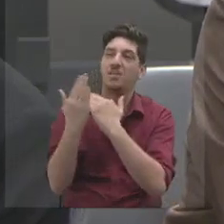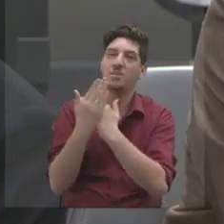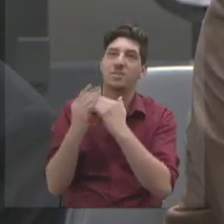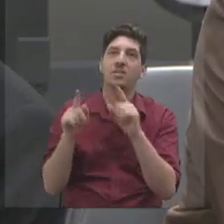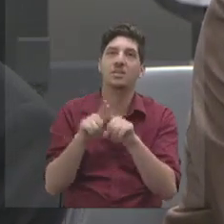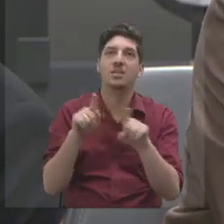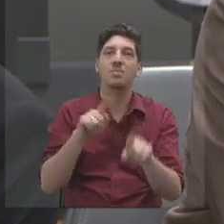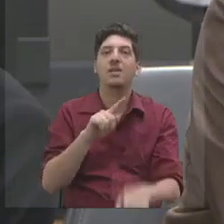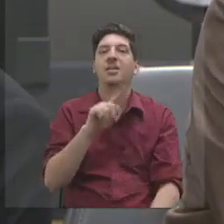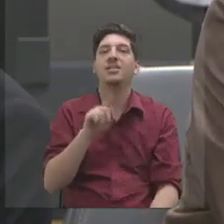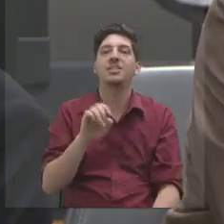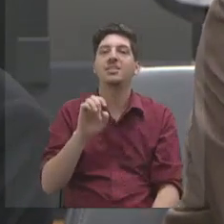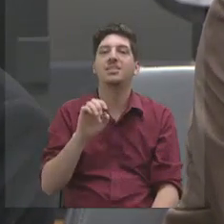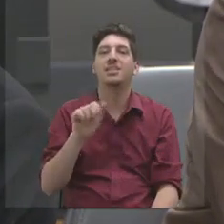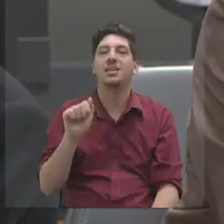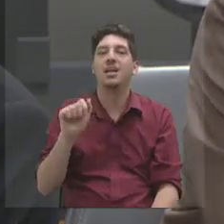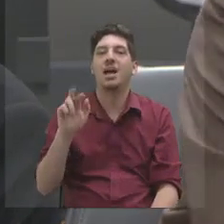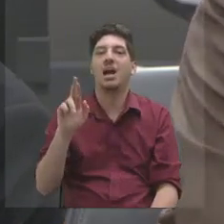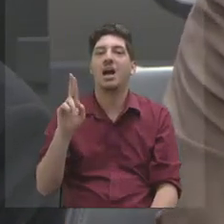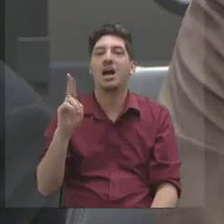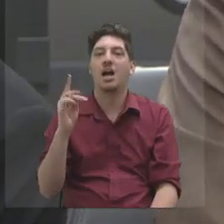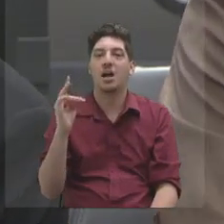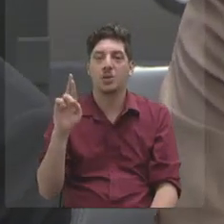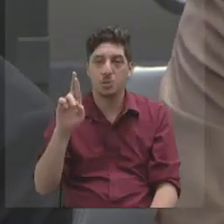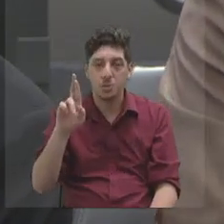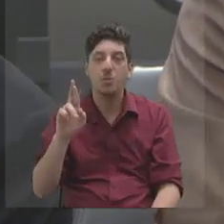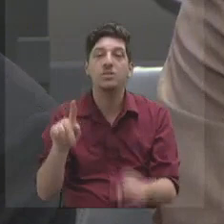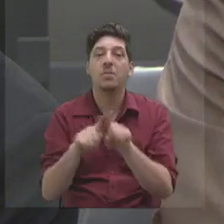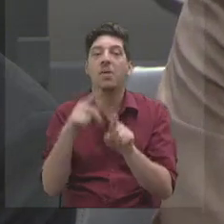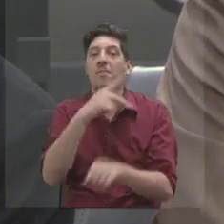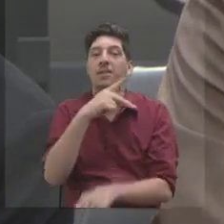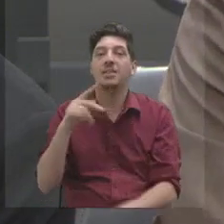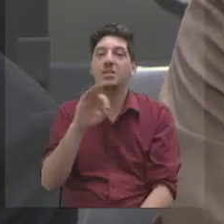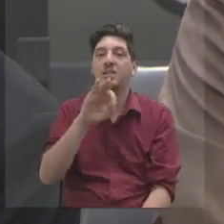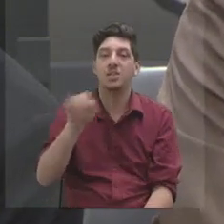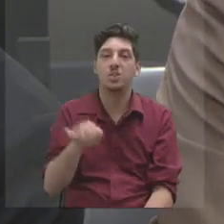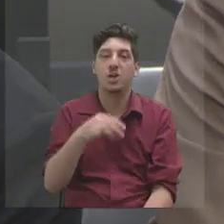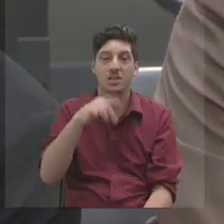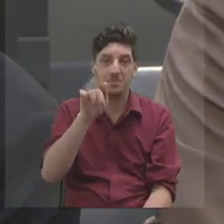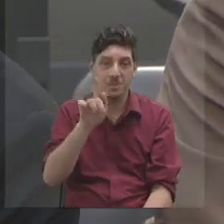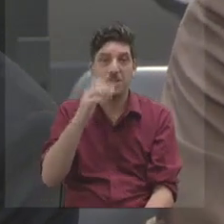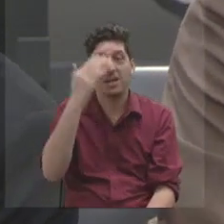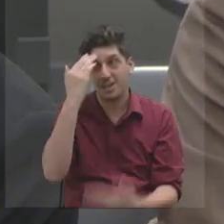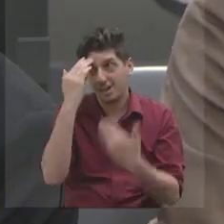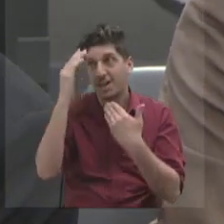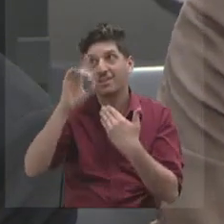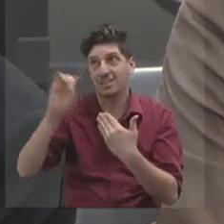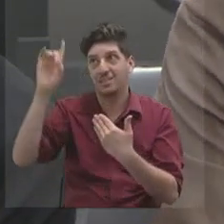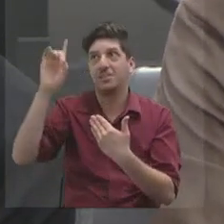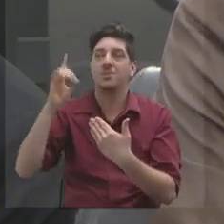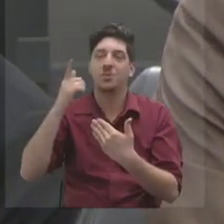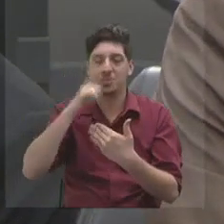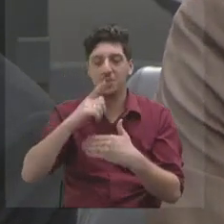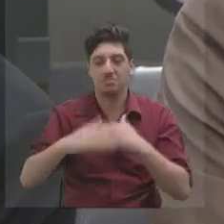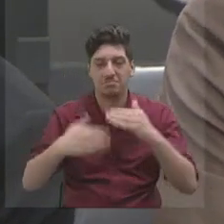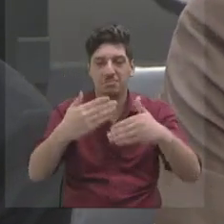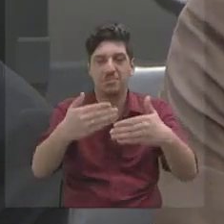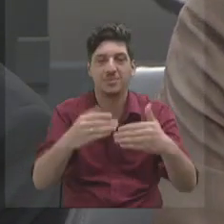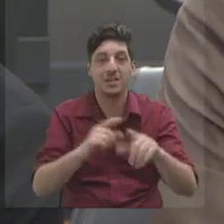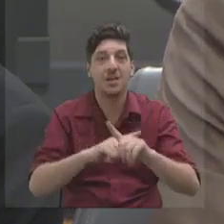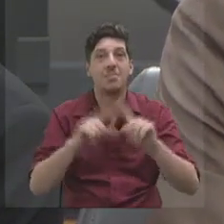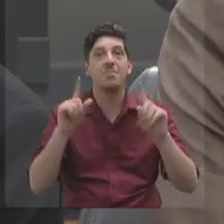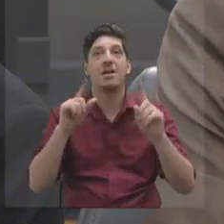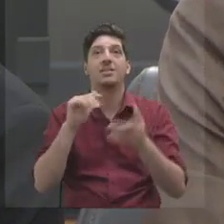do TJMG o presidente do TJ e graças a Deus isso foi desembolado só que aí